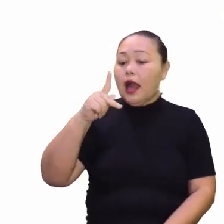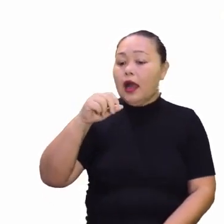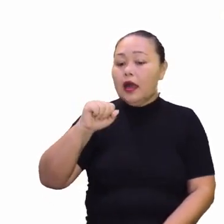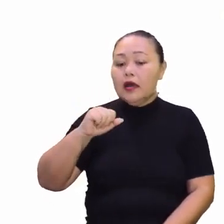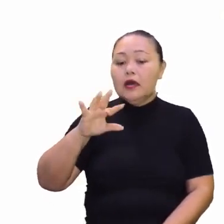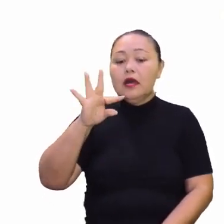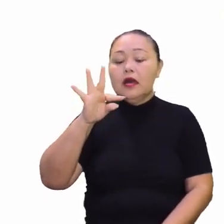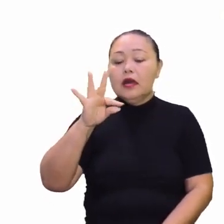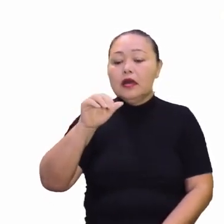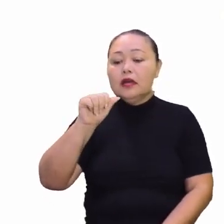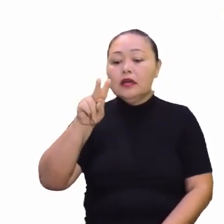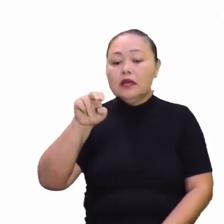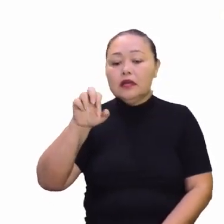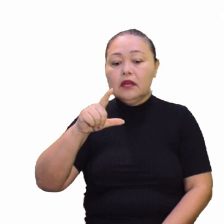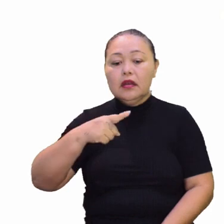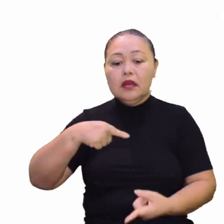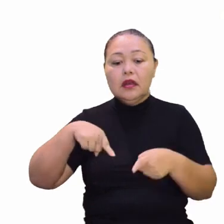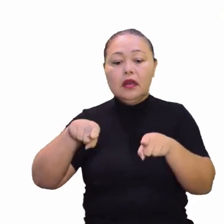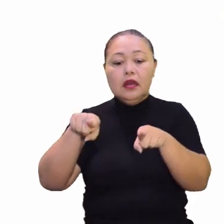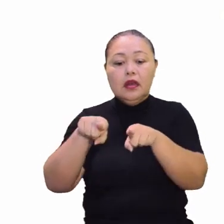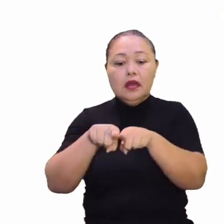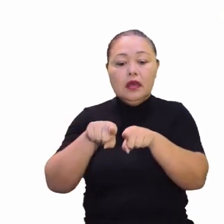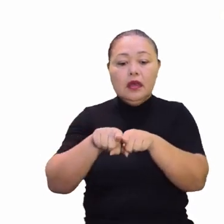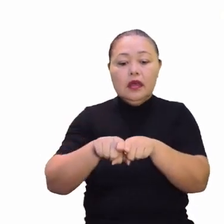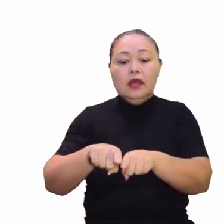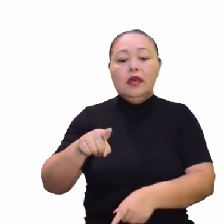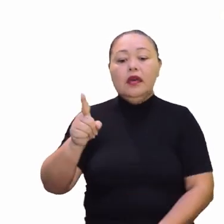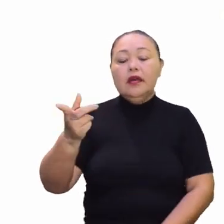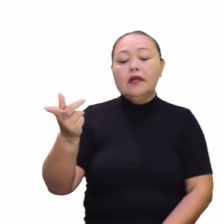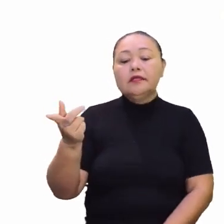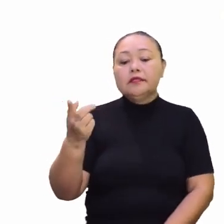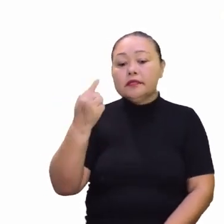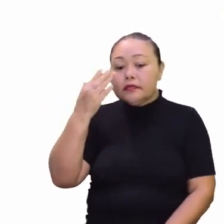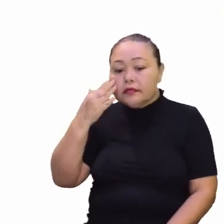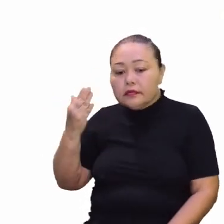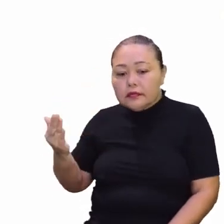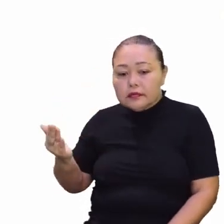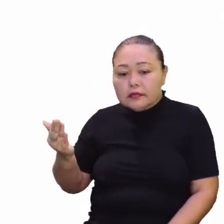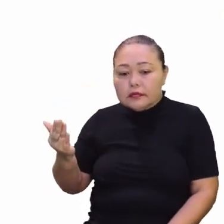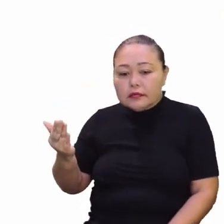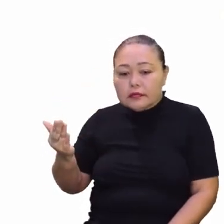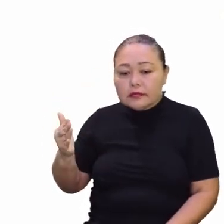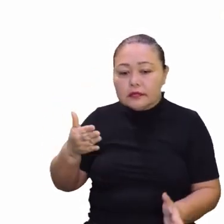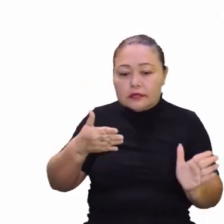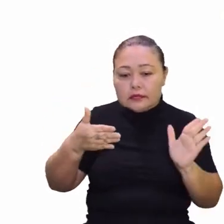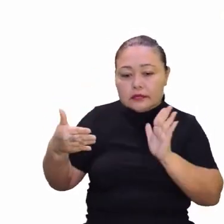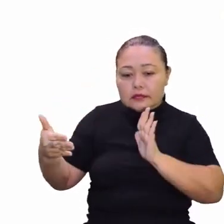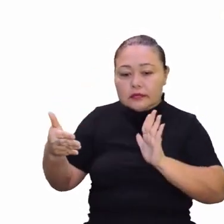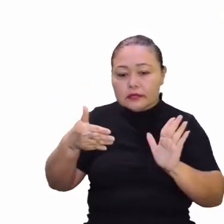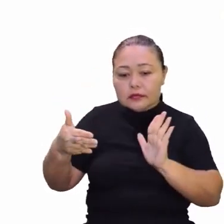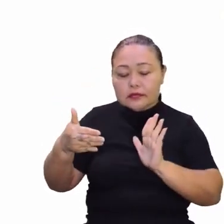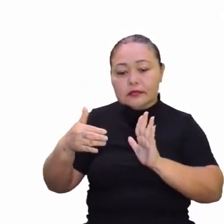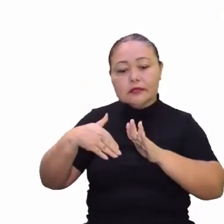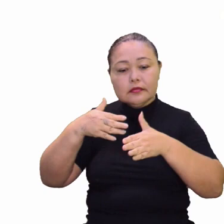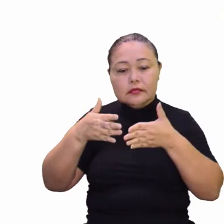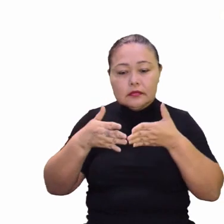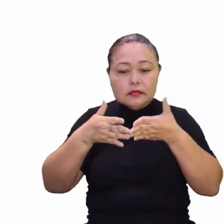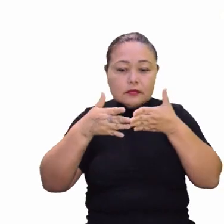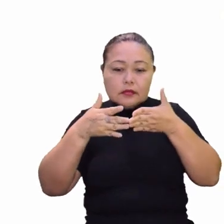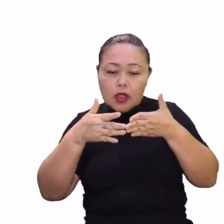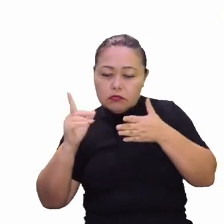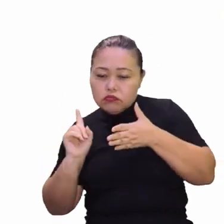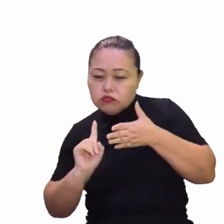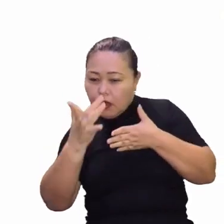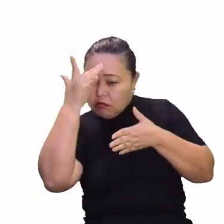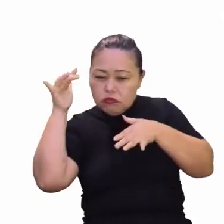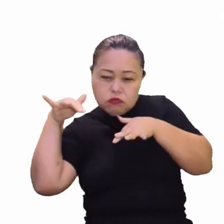André Fernandes e Fernão Dias. Vamos observar esse período, né? E o avanço, ó, lá